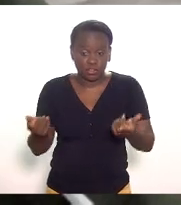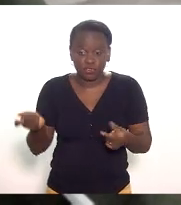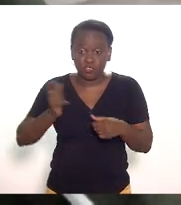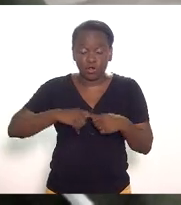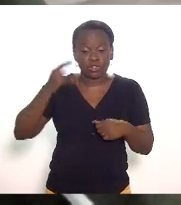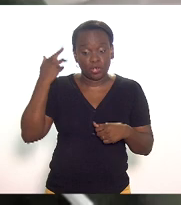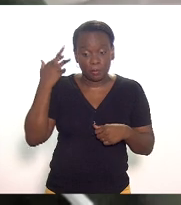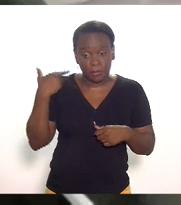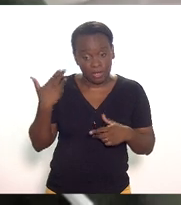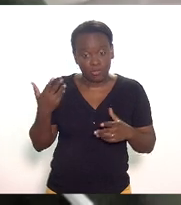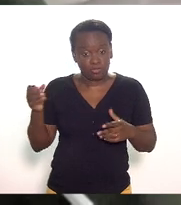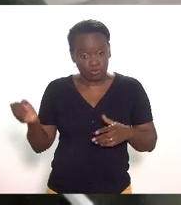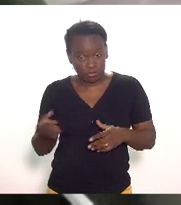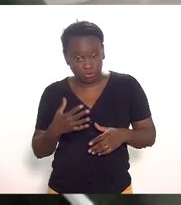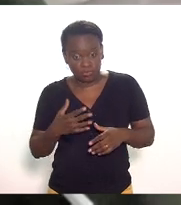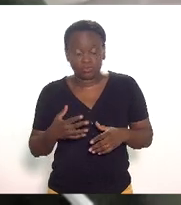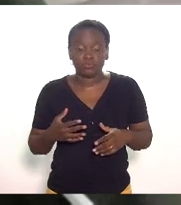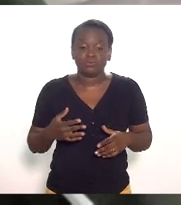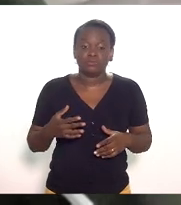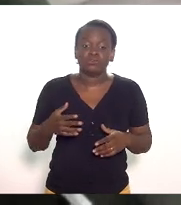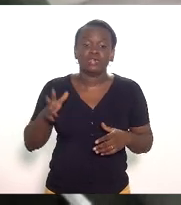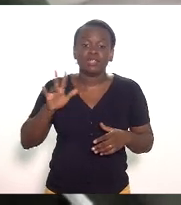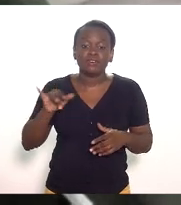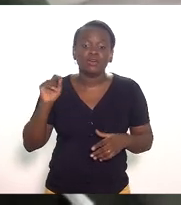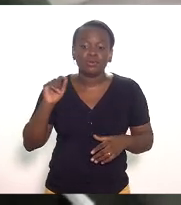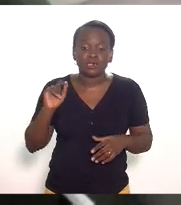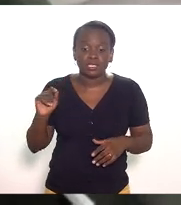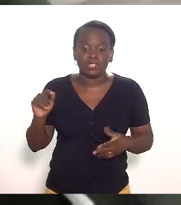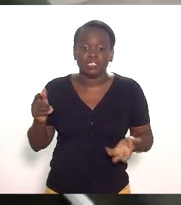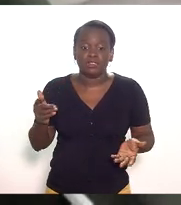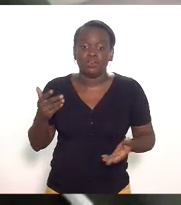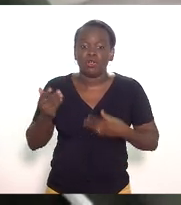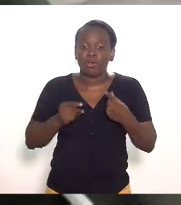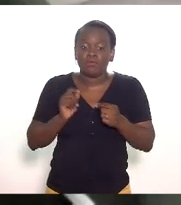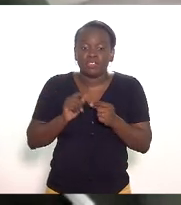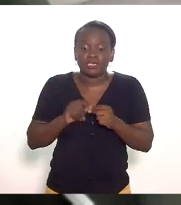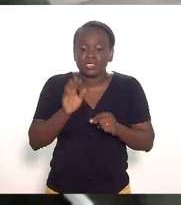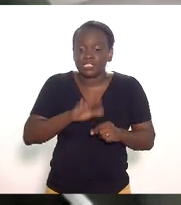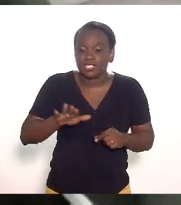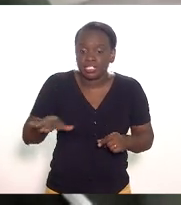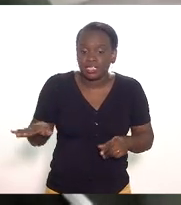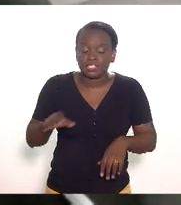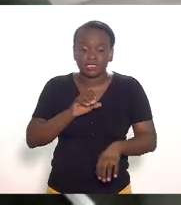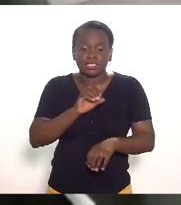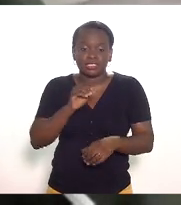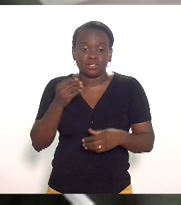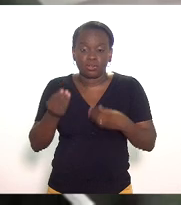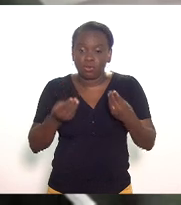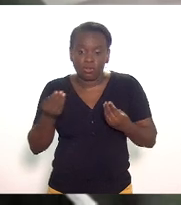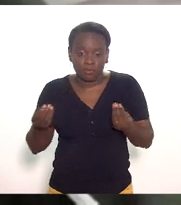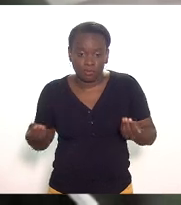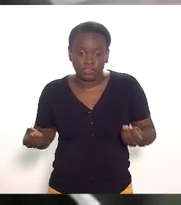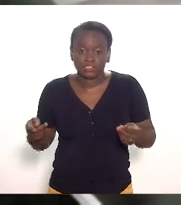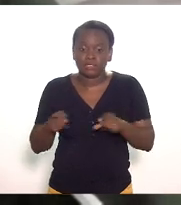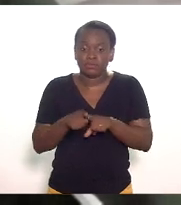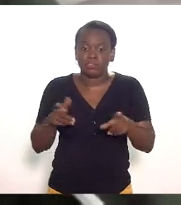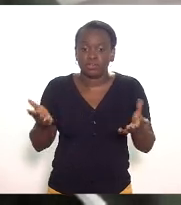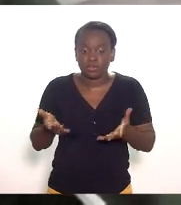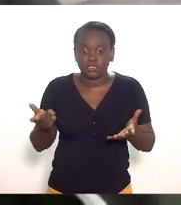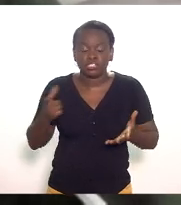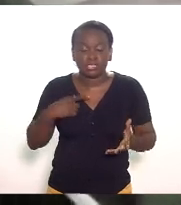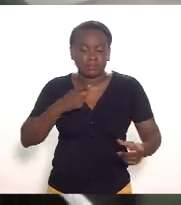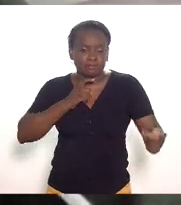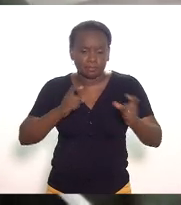normal, será o que fazer com as nossas crianças, e se estabelece aqui hoje um